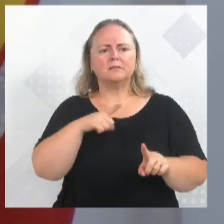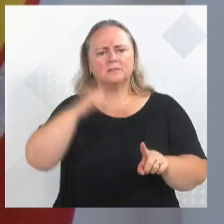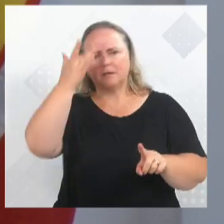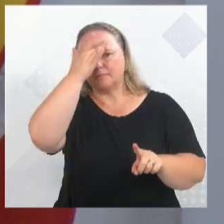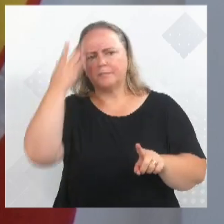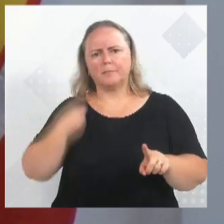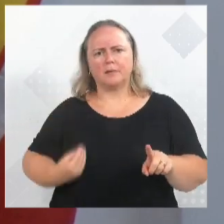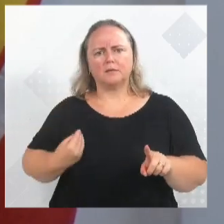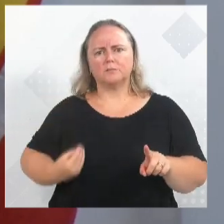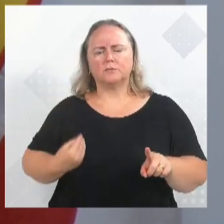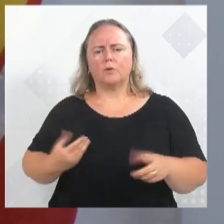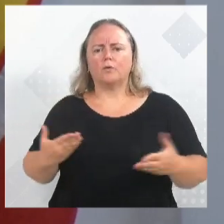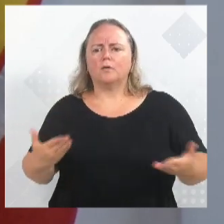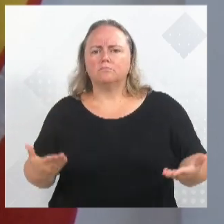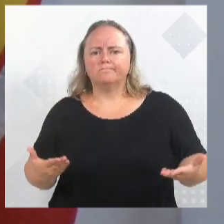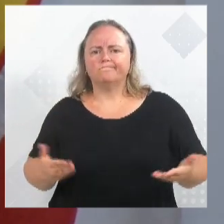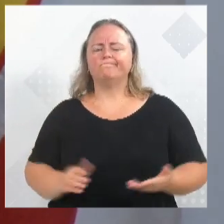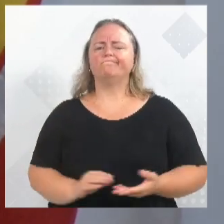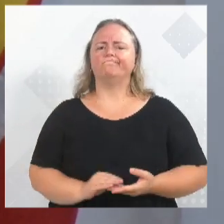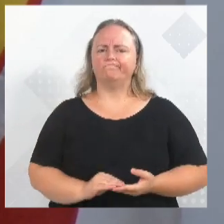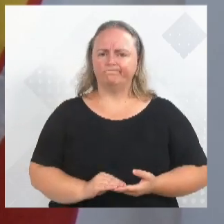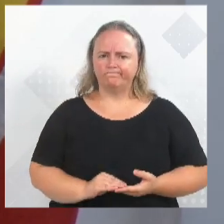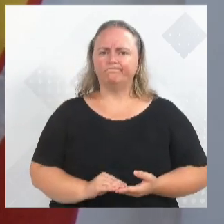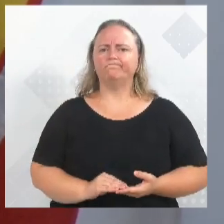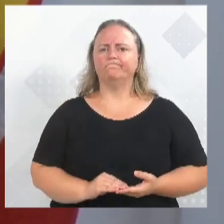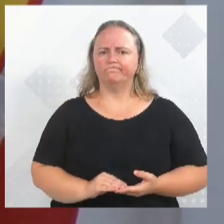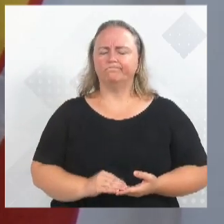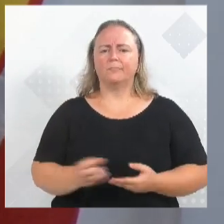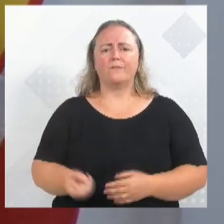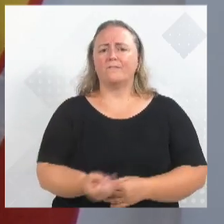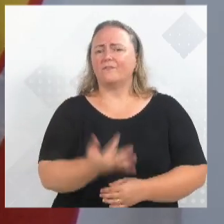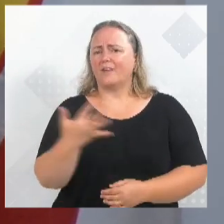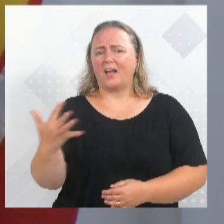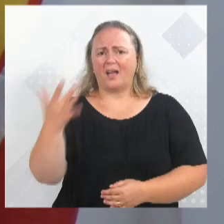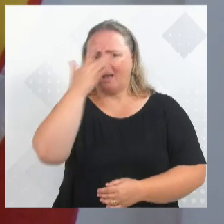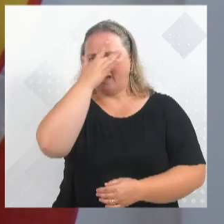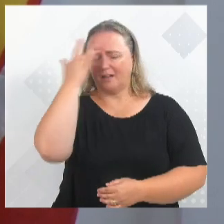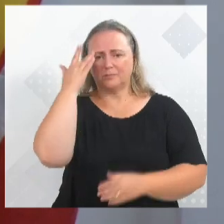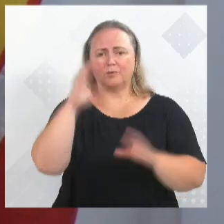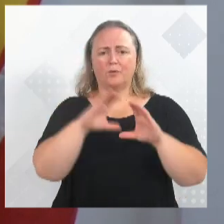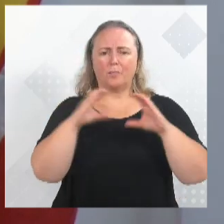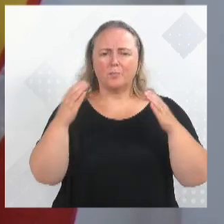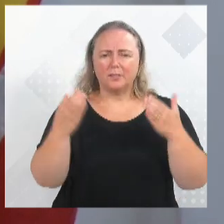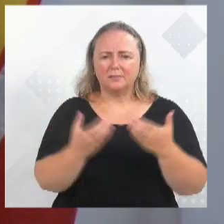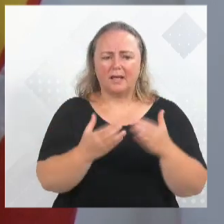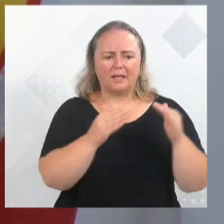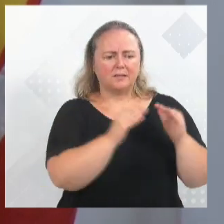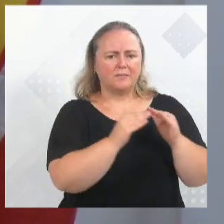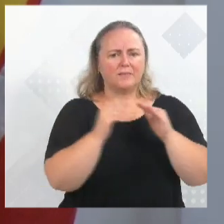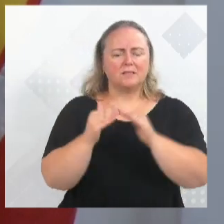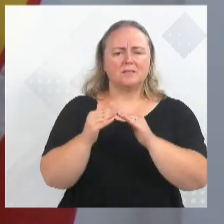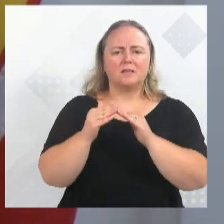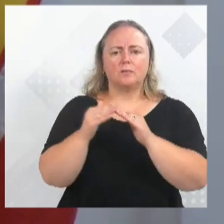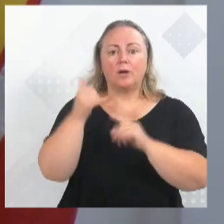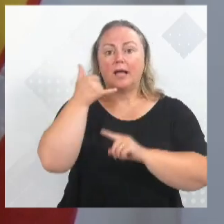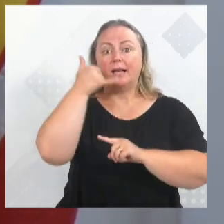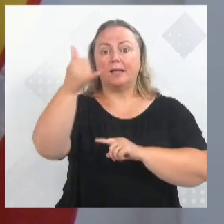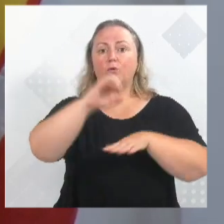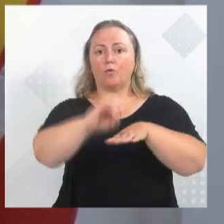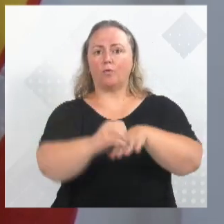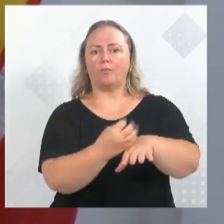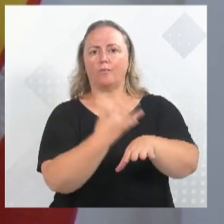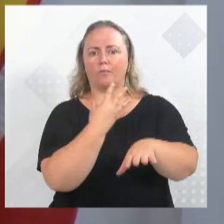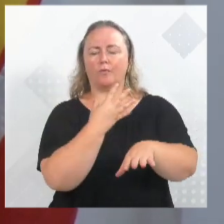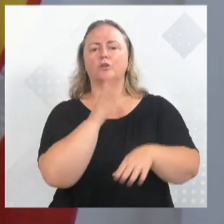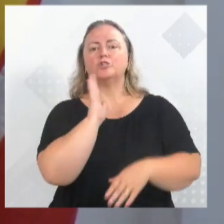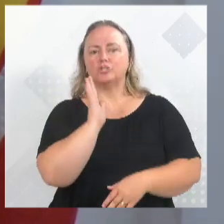assim várias pessoas né comunidade os vizinhos ligaram para ouvidoria e hoje a fiscalização tá lá